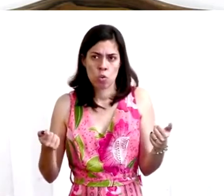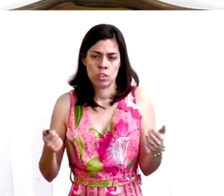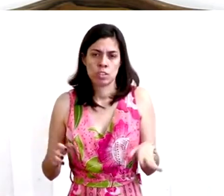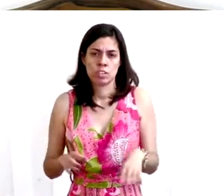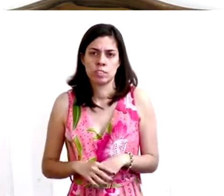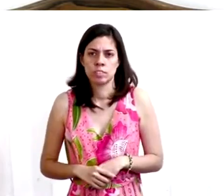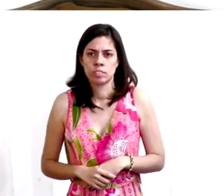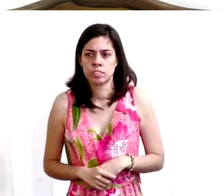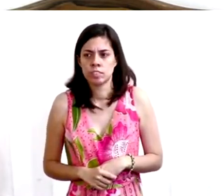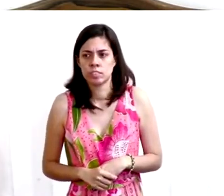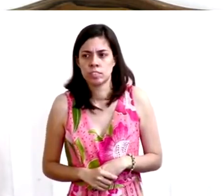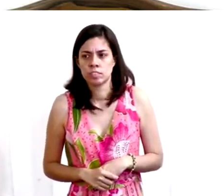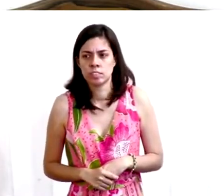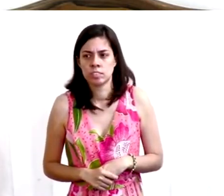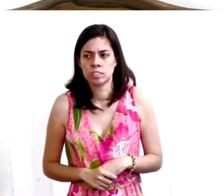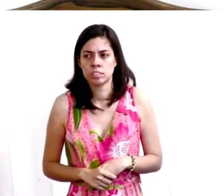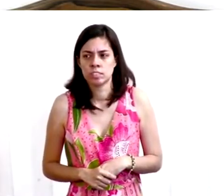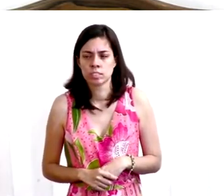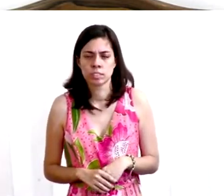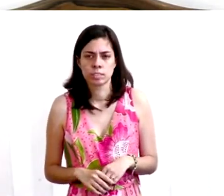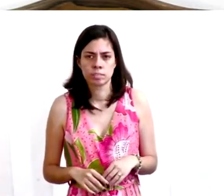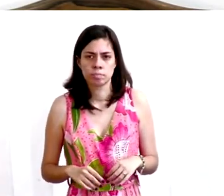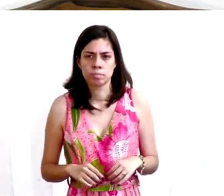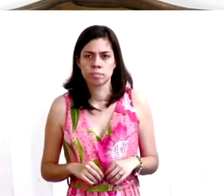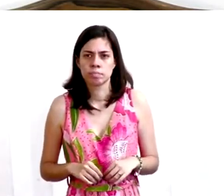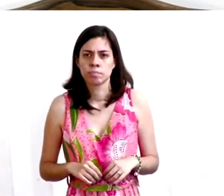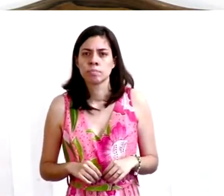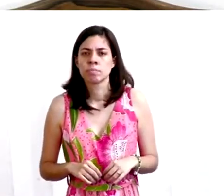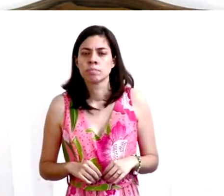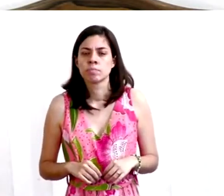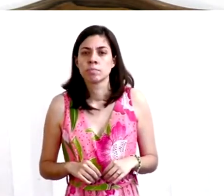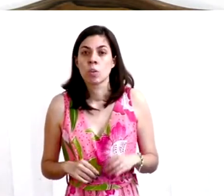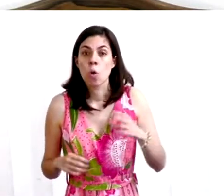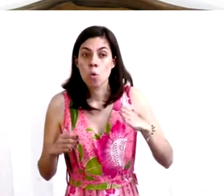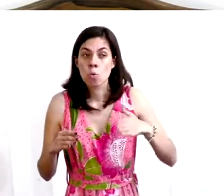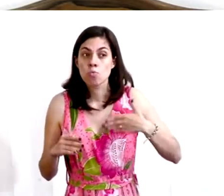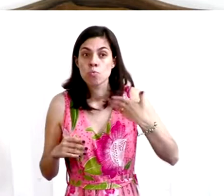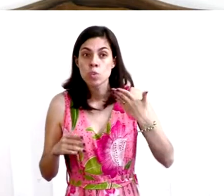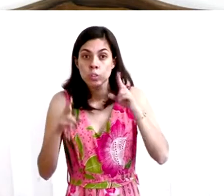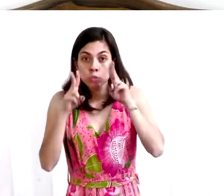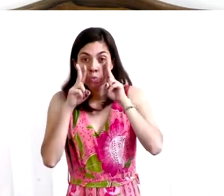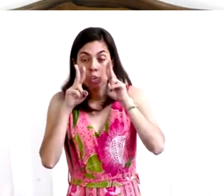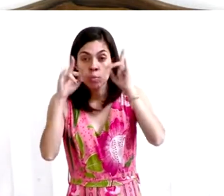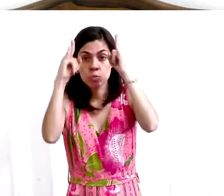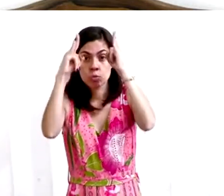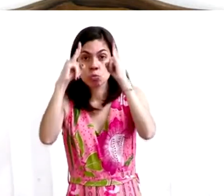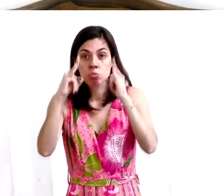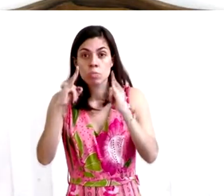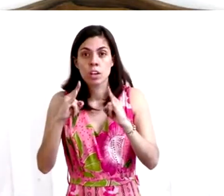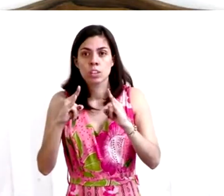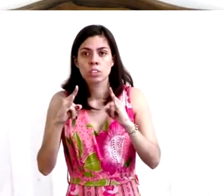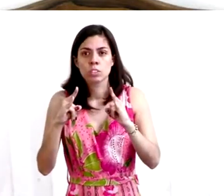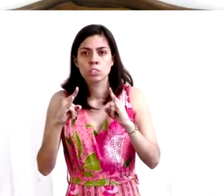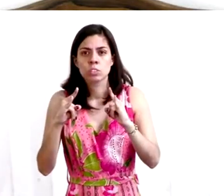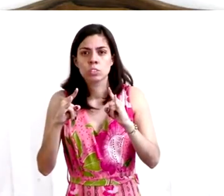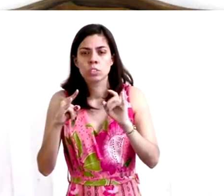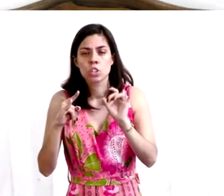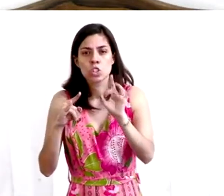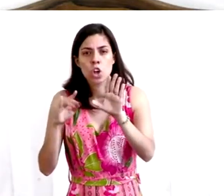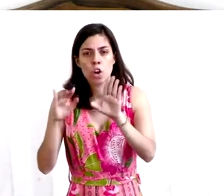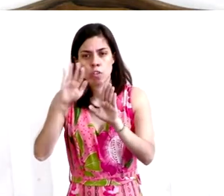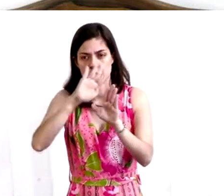bonita, inteligente, que ela compõe um quadro estético bonito, mas pararia ali, não é